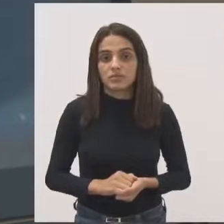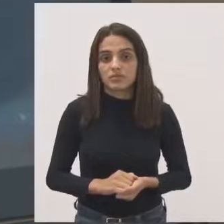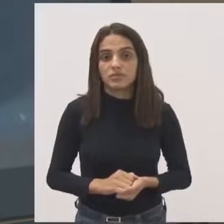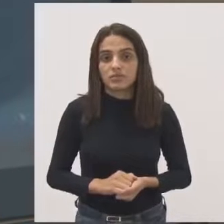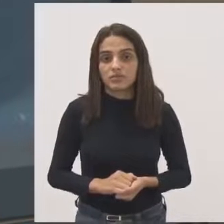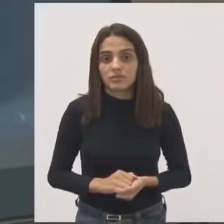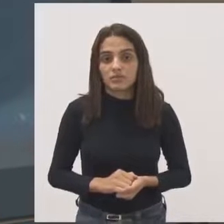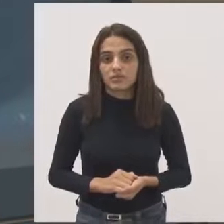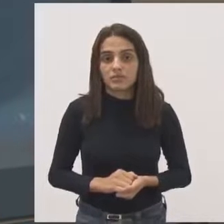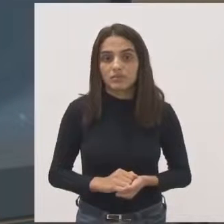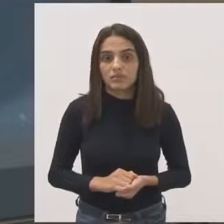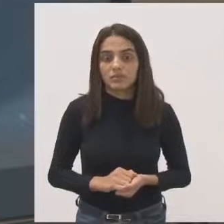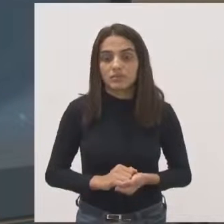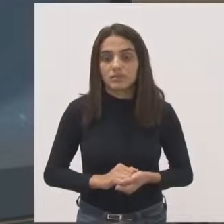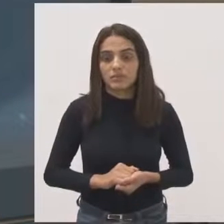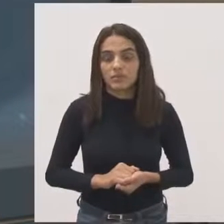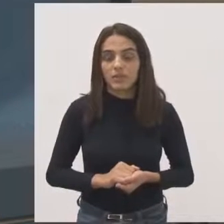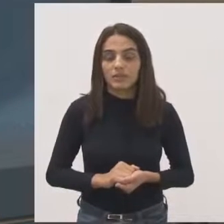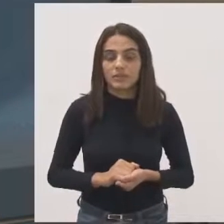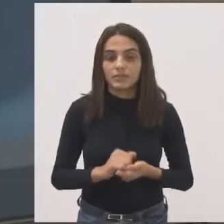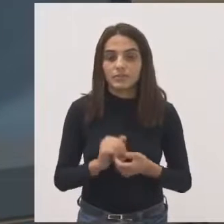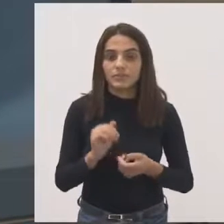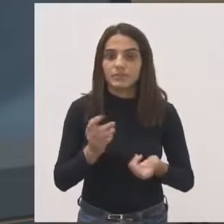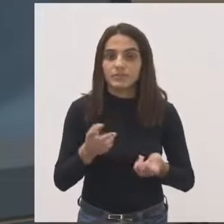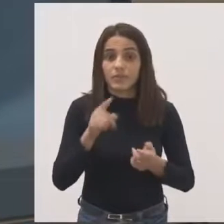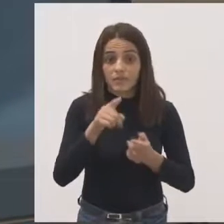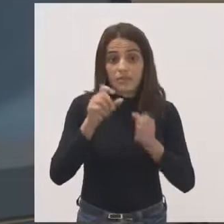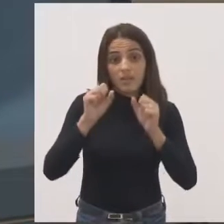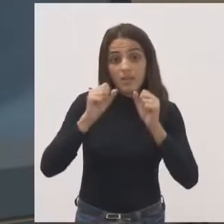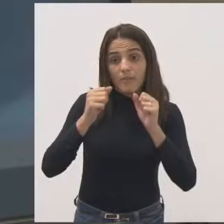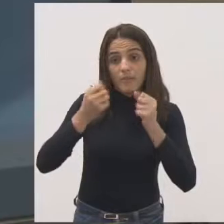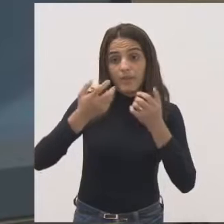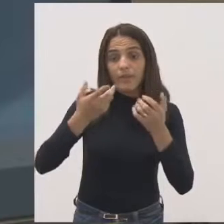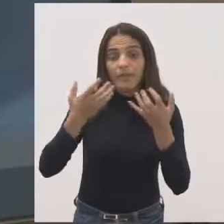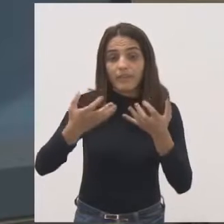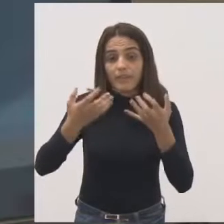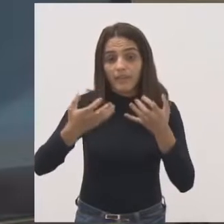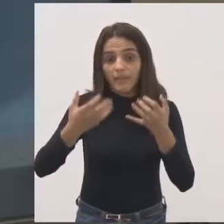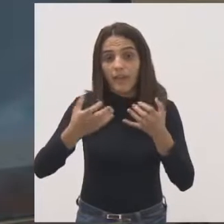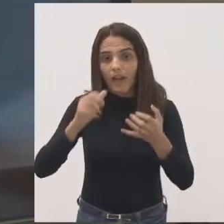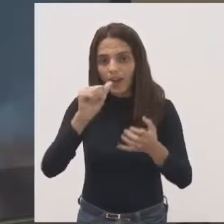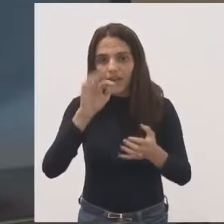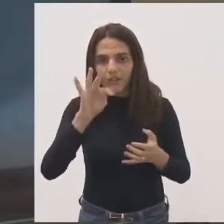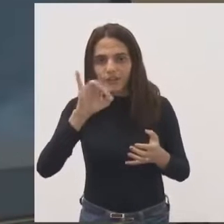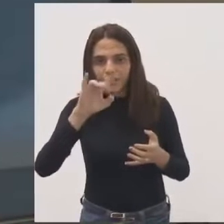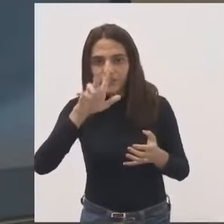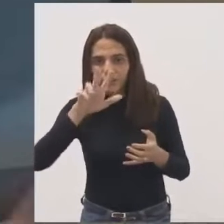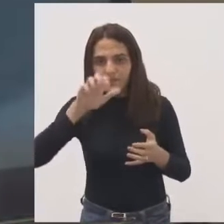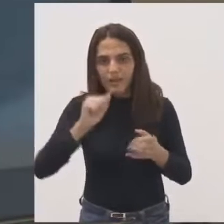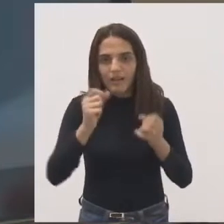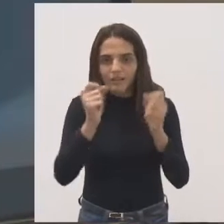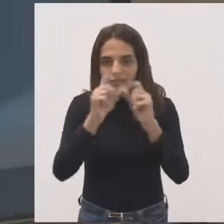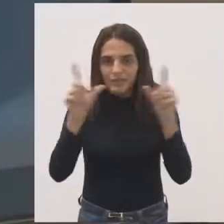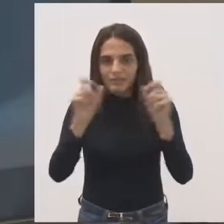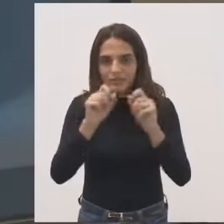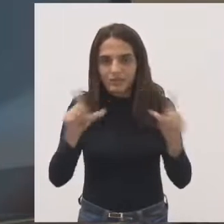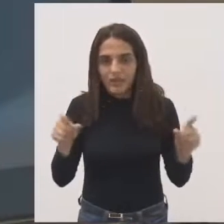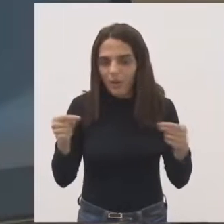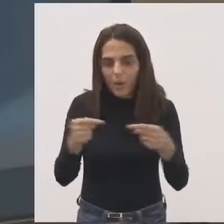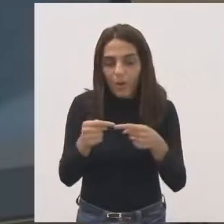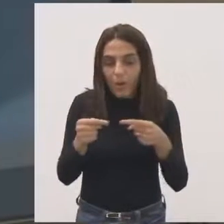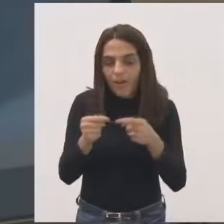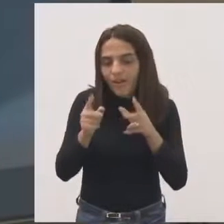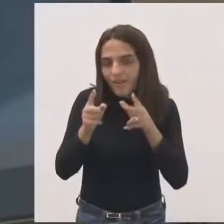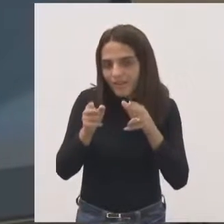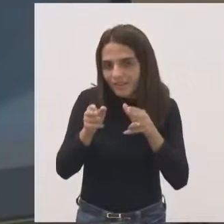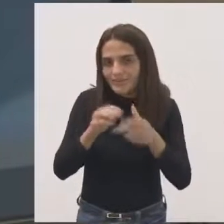eu posso localizar o seu dispositivo? Você deseja ativar? É praticamente a mesma coisa. Essas telas, eles conversam mais ou menos duas